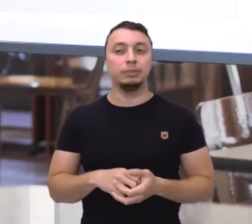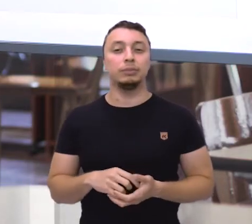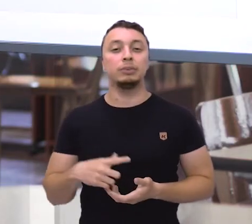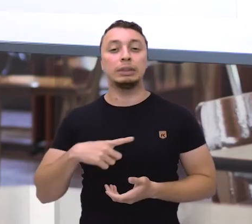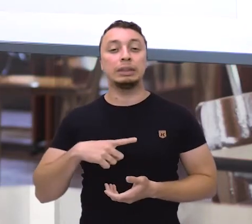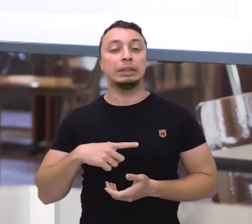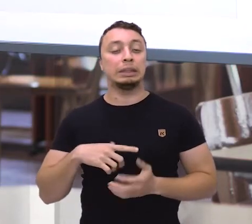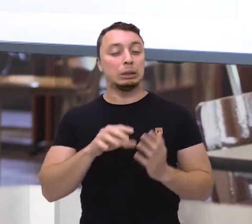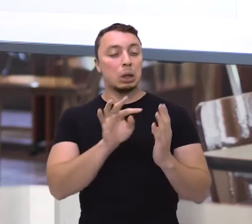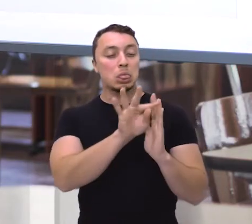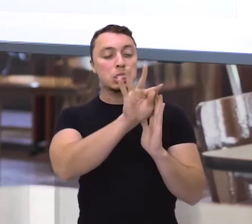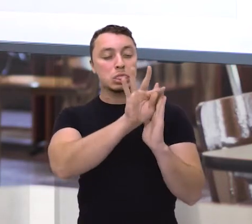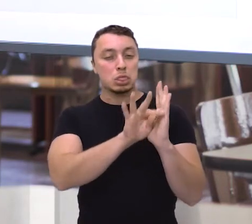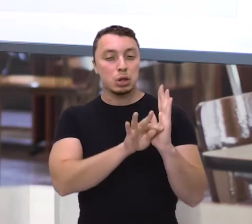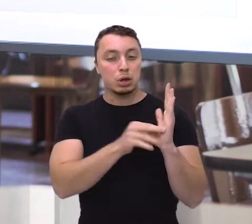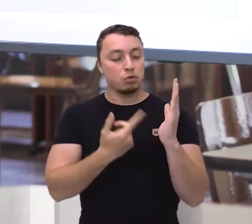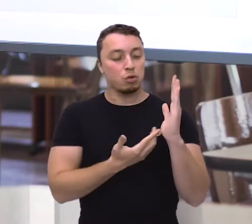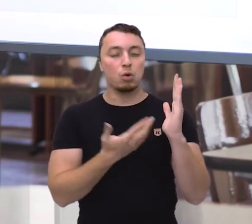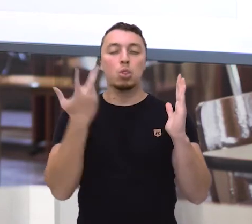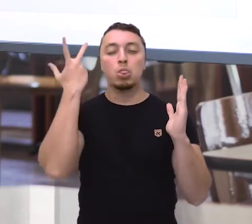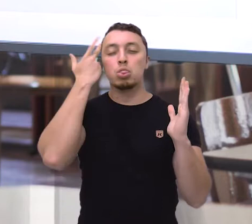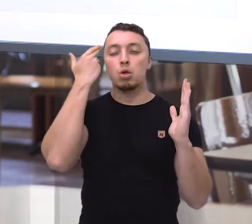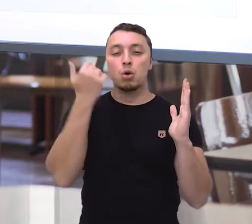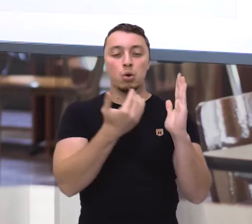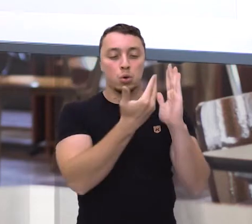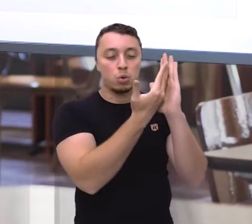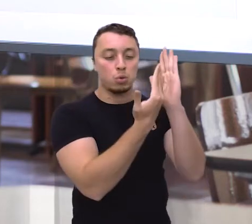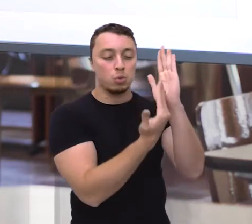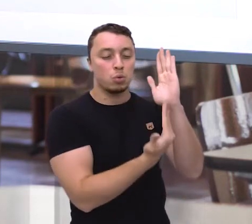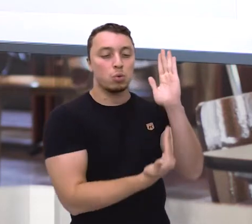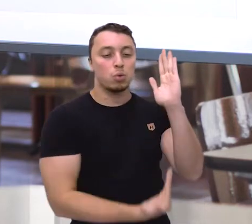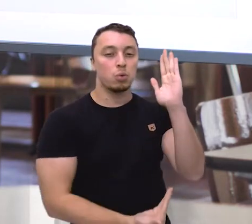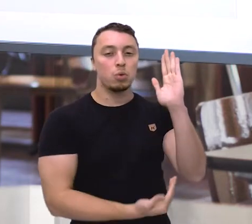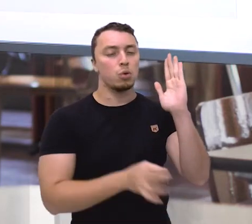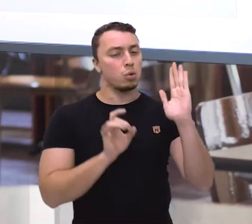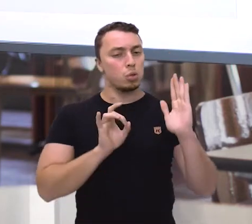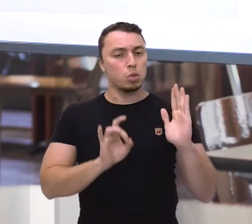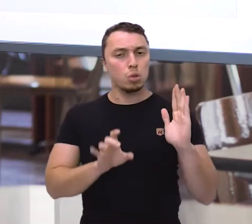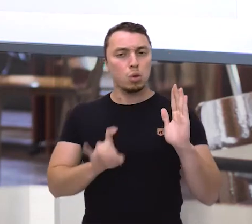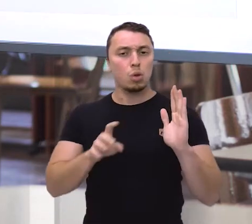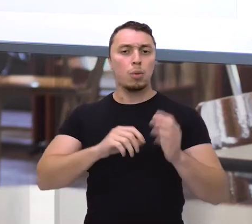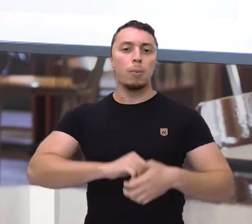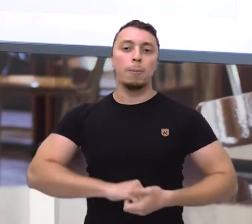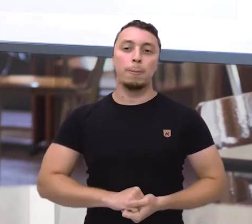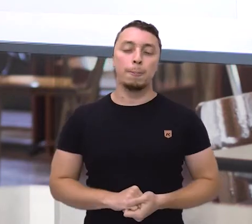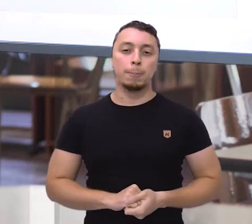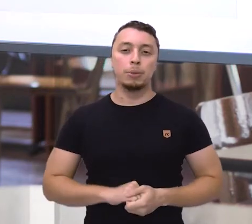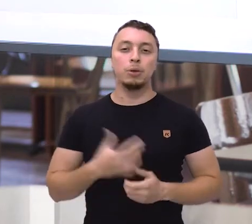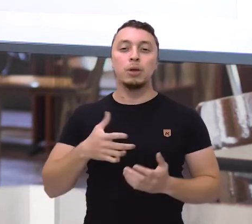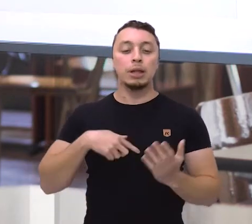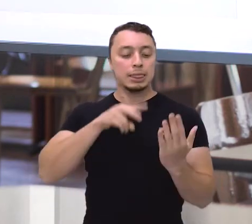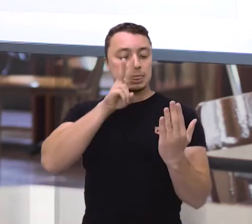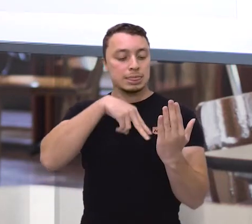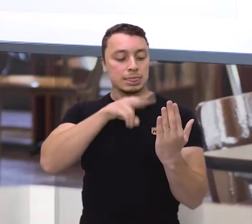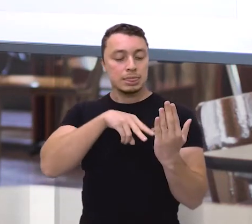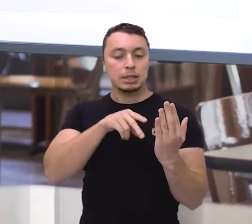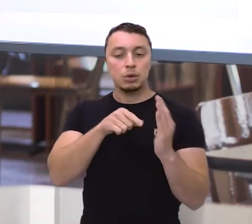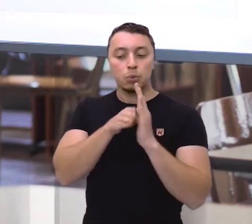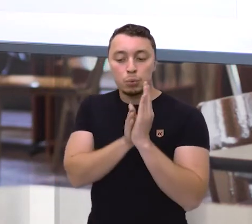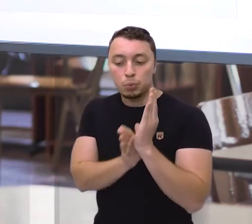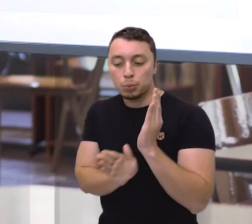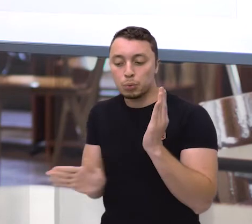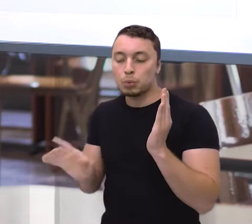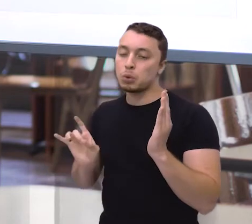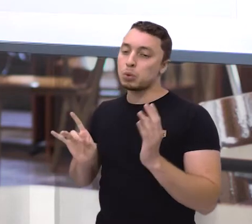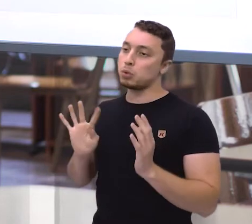está vindo de forma vertical, sendo direcionado. O leitor, ele é direcionado para aquele texto.